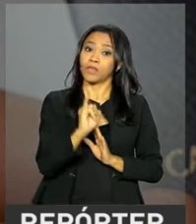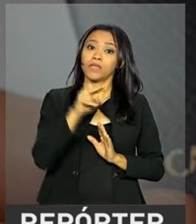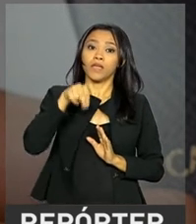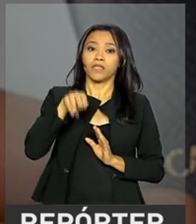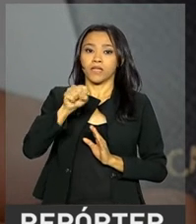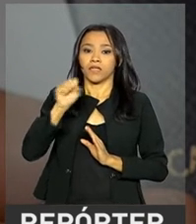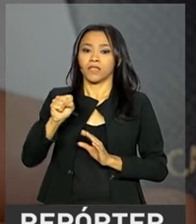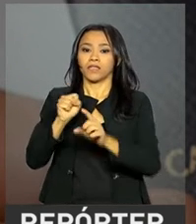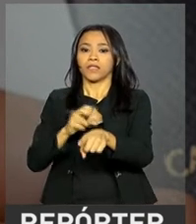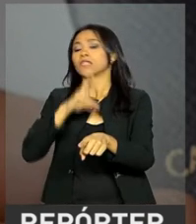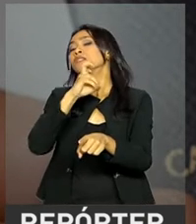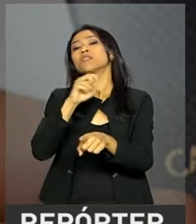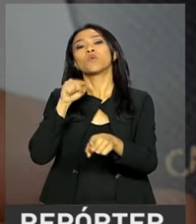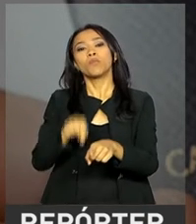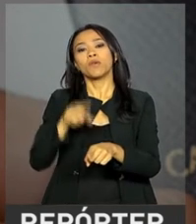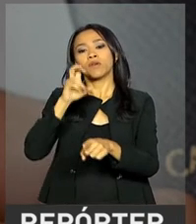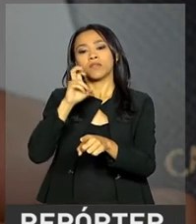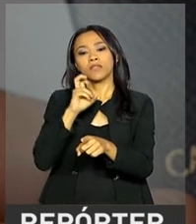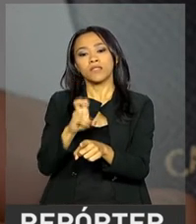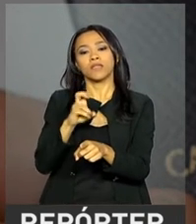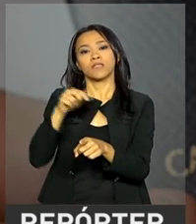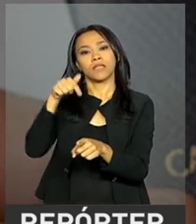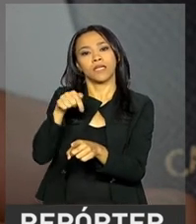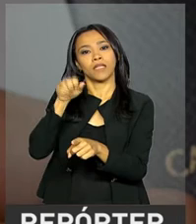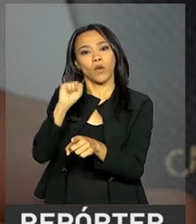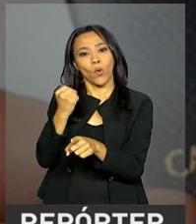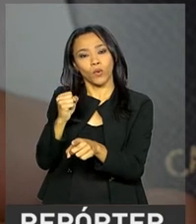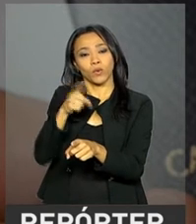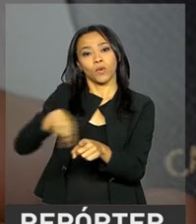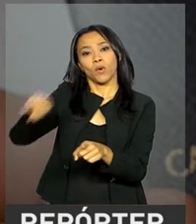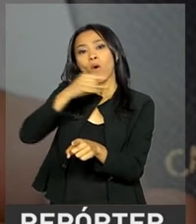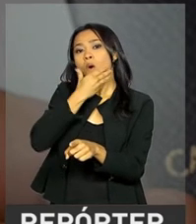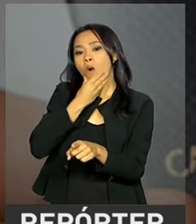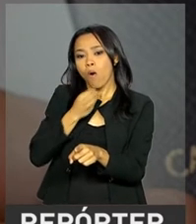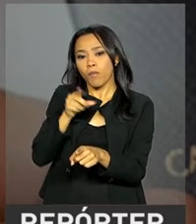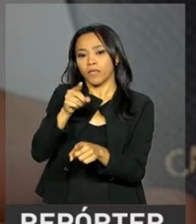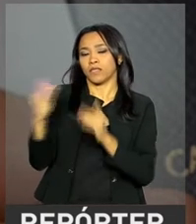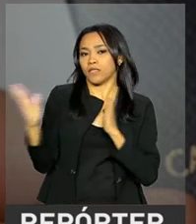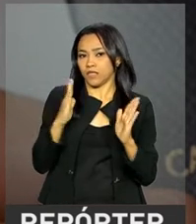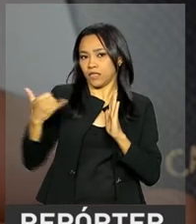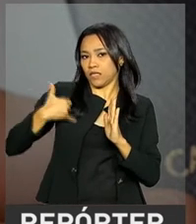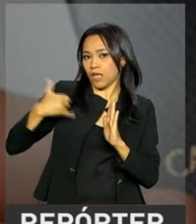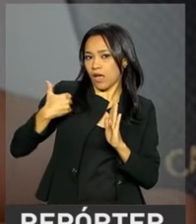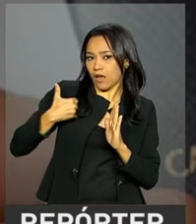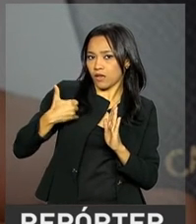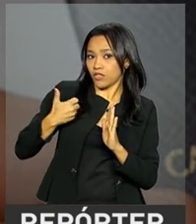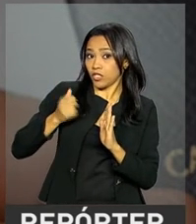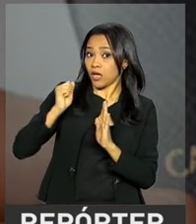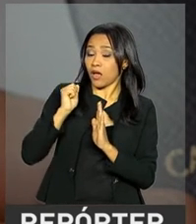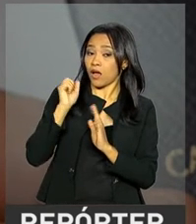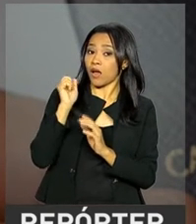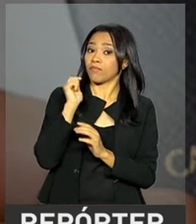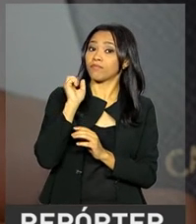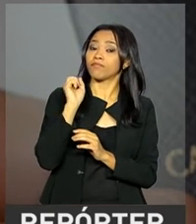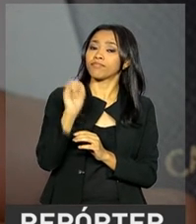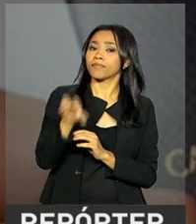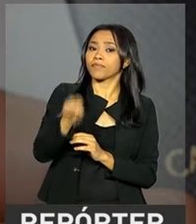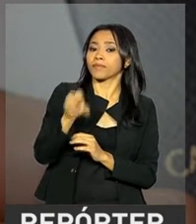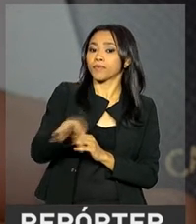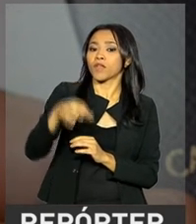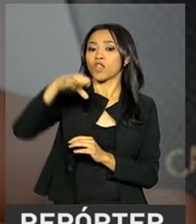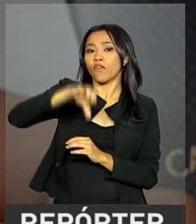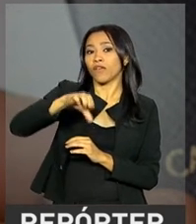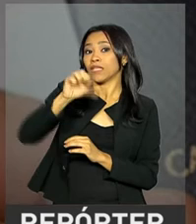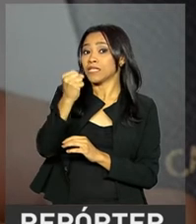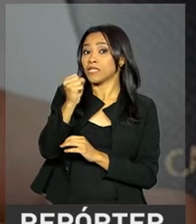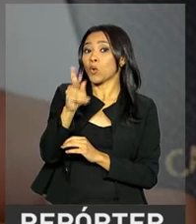atualmente R$ 5.578, homens têm de somar entre idade e tempo de contribuição 95 pontos